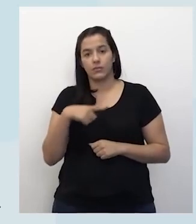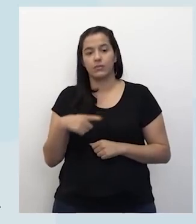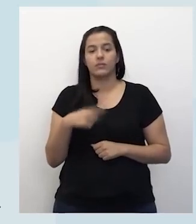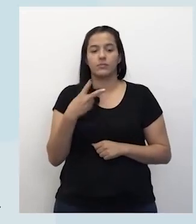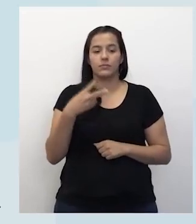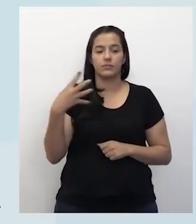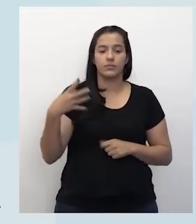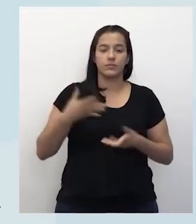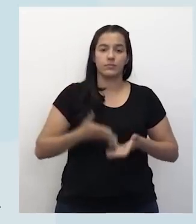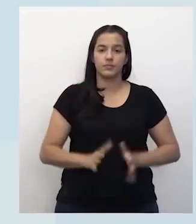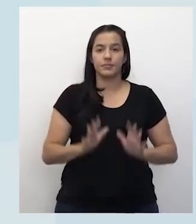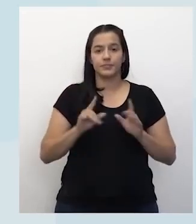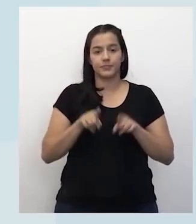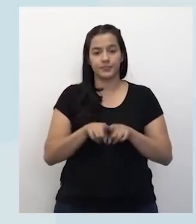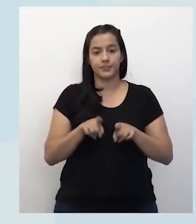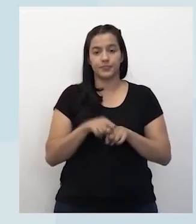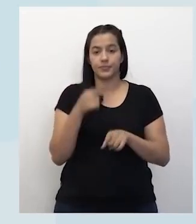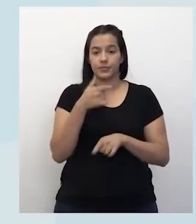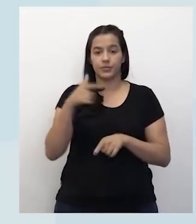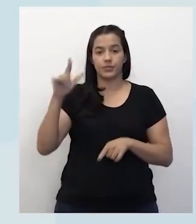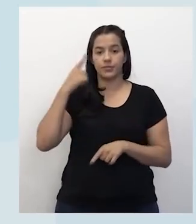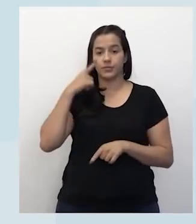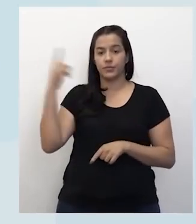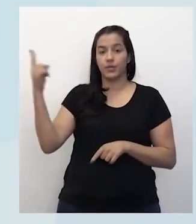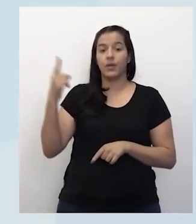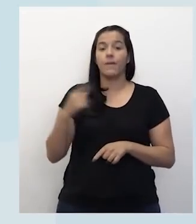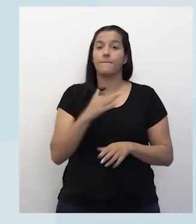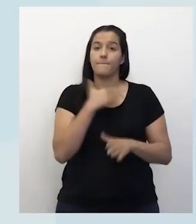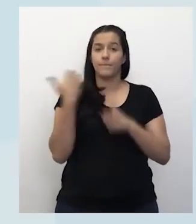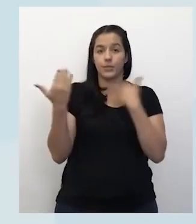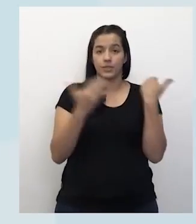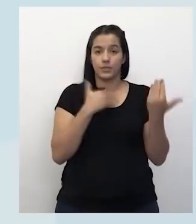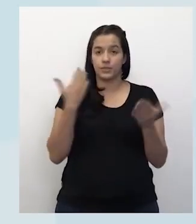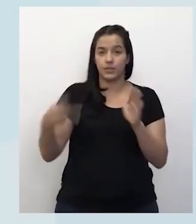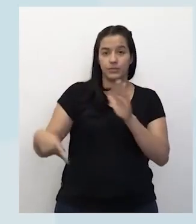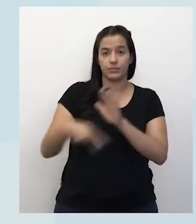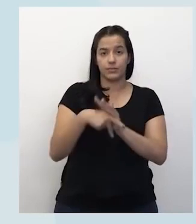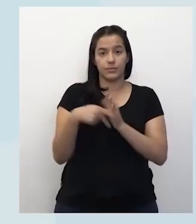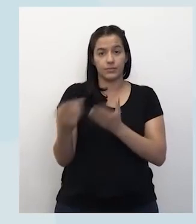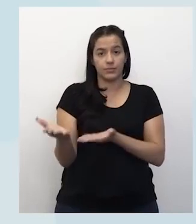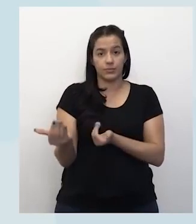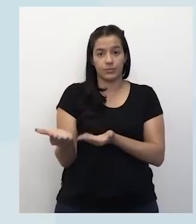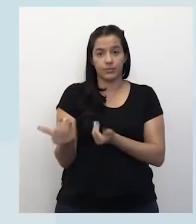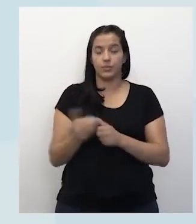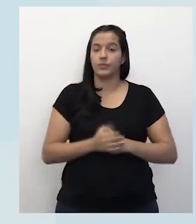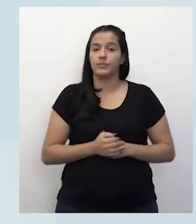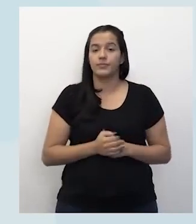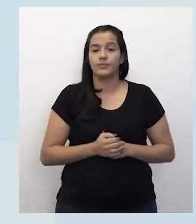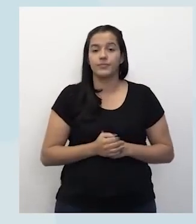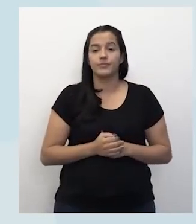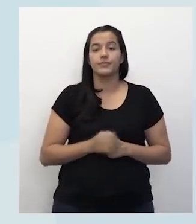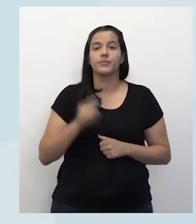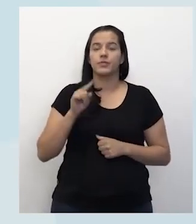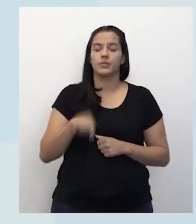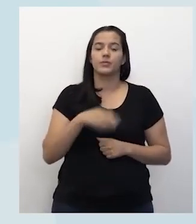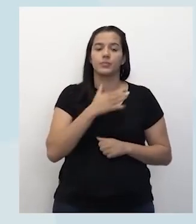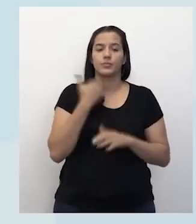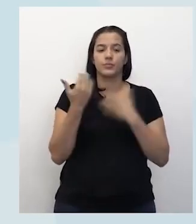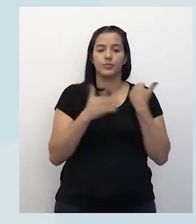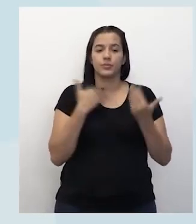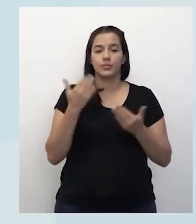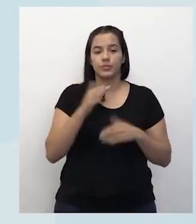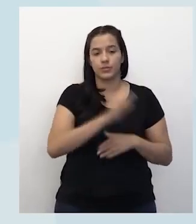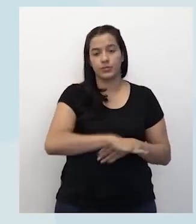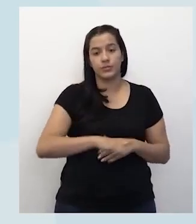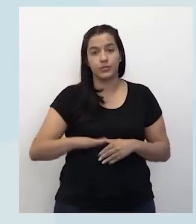próxima. Né, nós temos aí a próxima tela que mostra a mortalidade infantil. A mortalidade infantil é